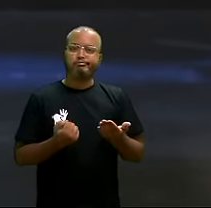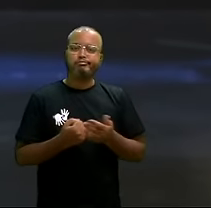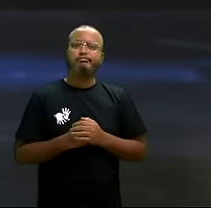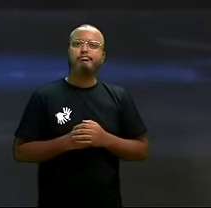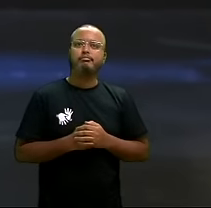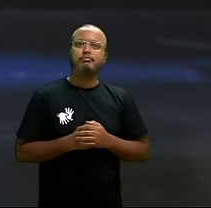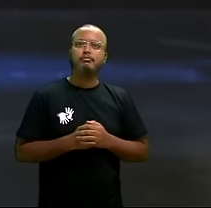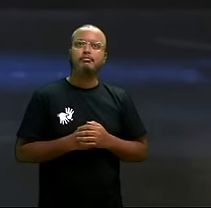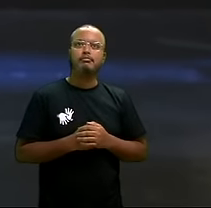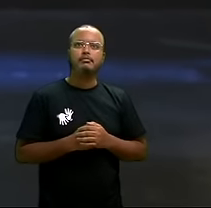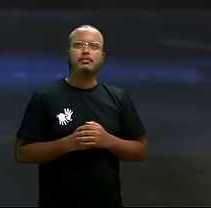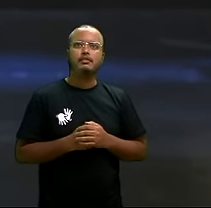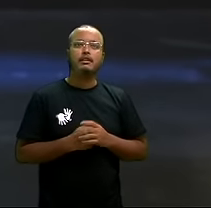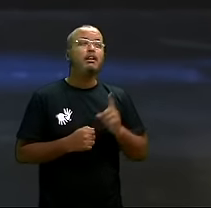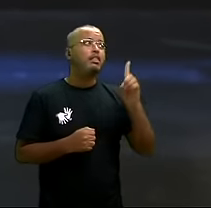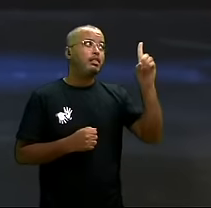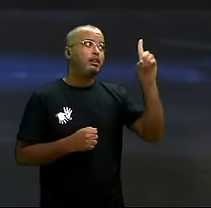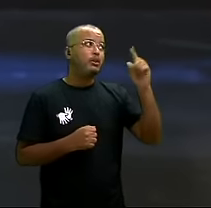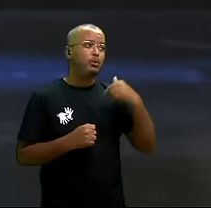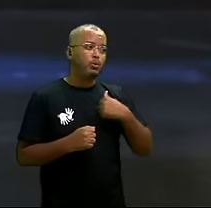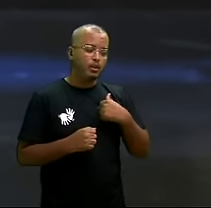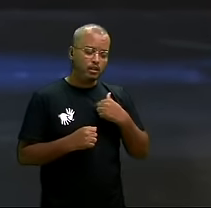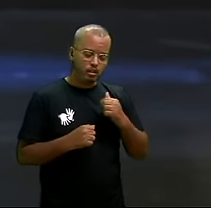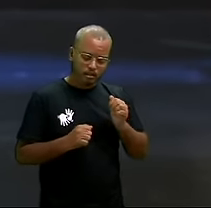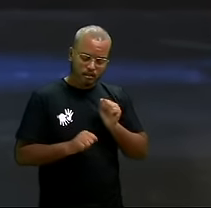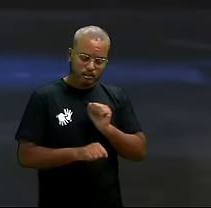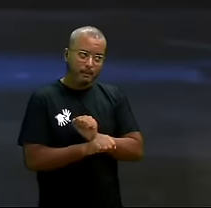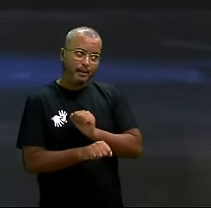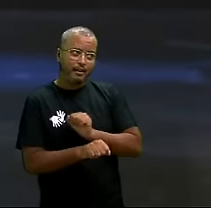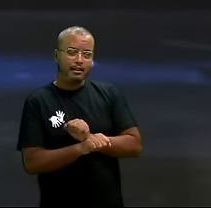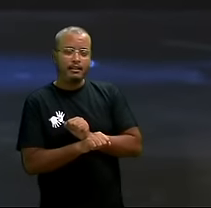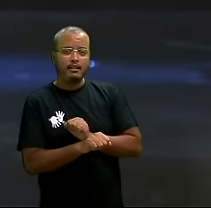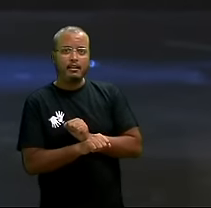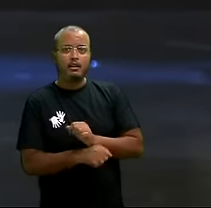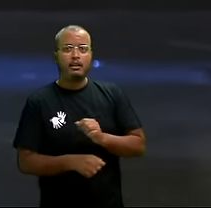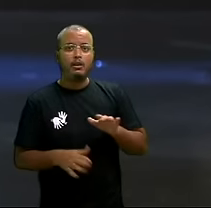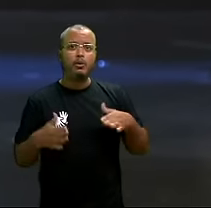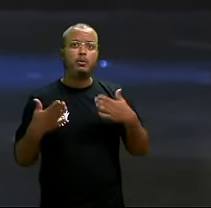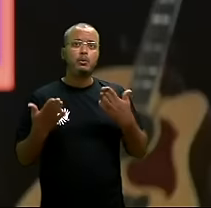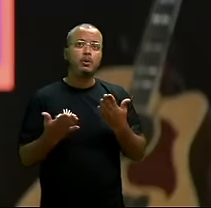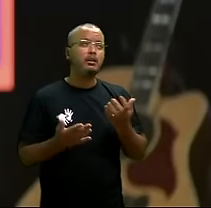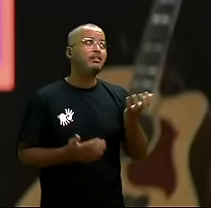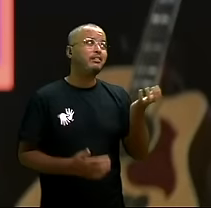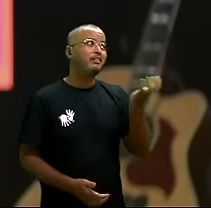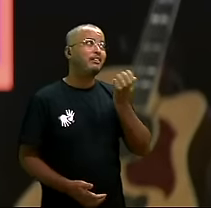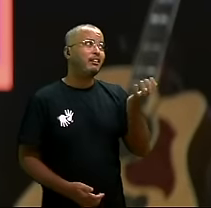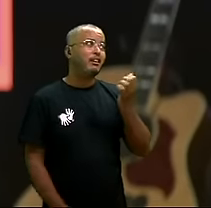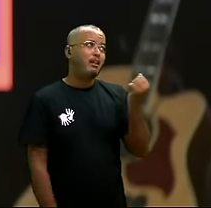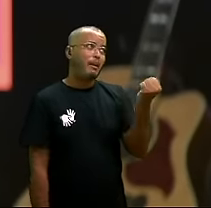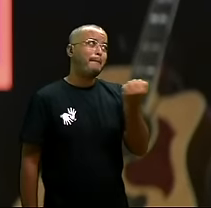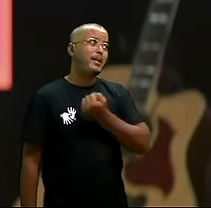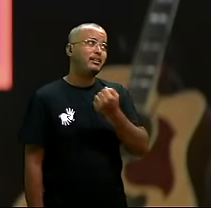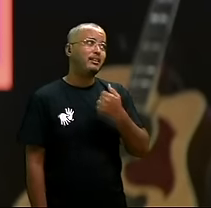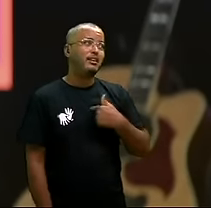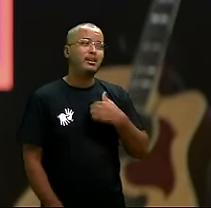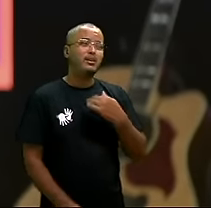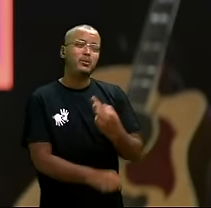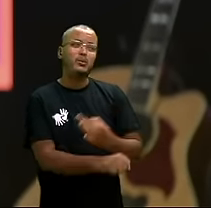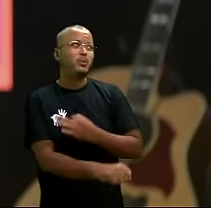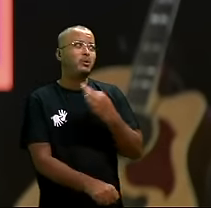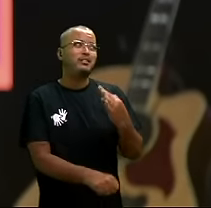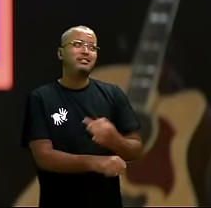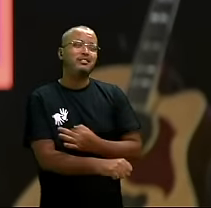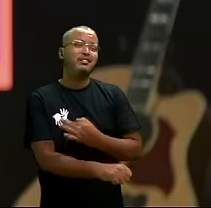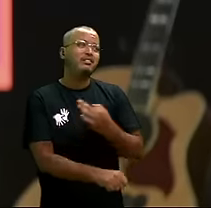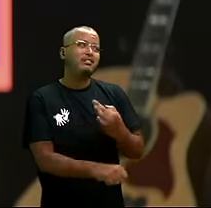Deus, eu estou aqui, quietinho. A hora que você quiser me levar, me leva. Maranata, não aguento mais.